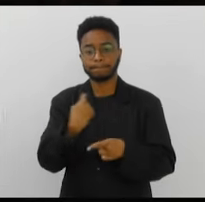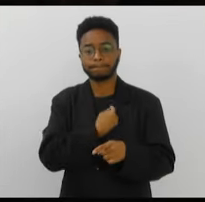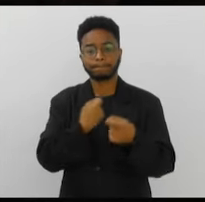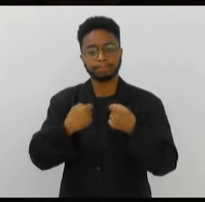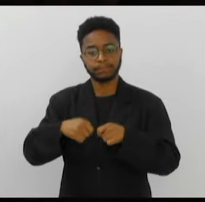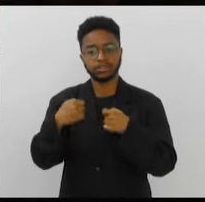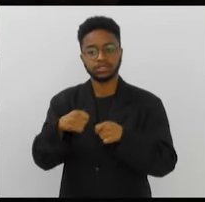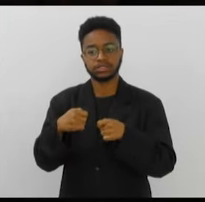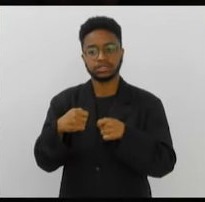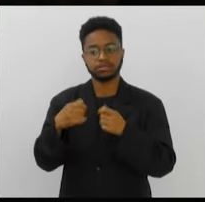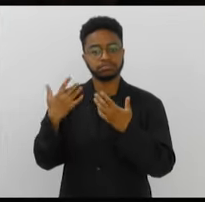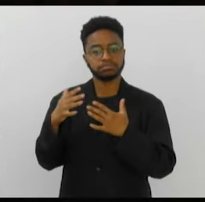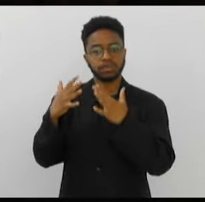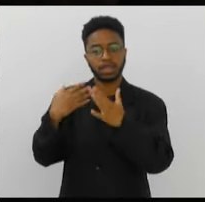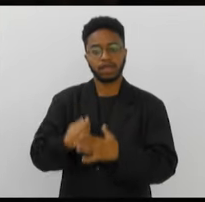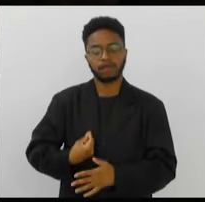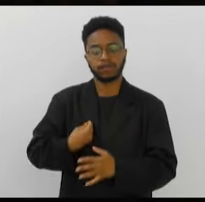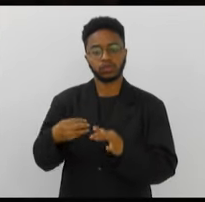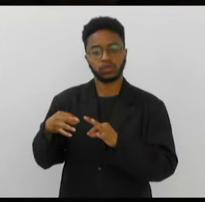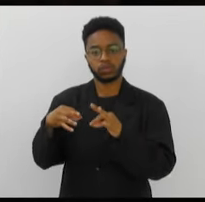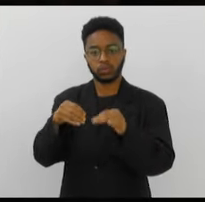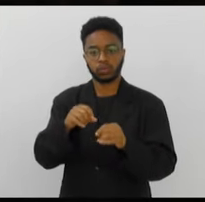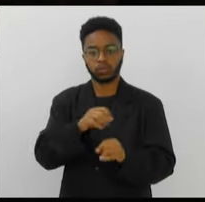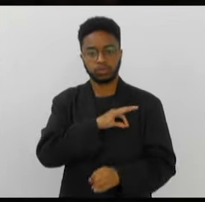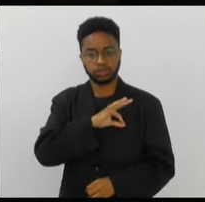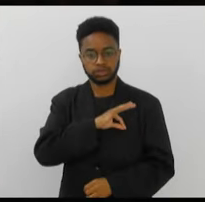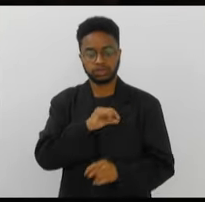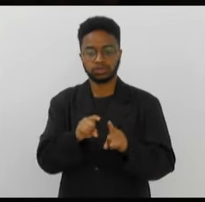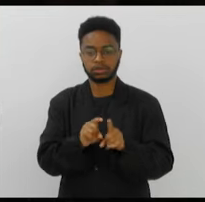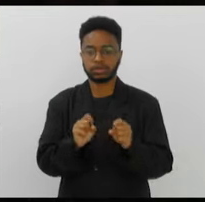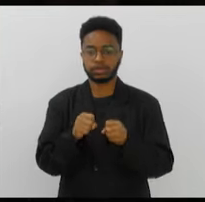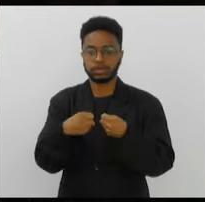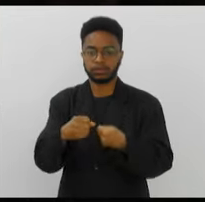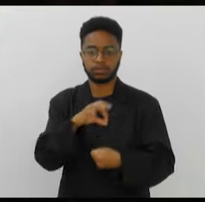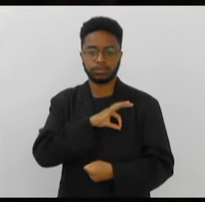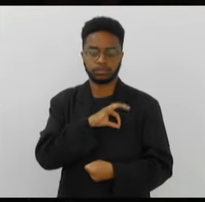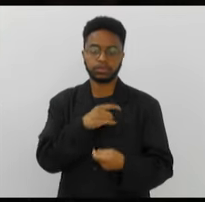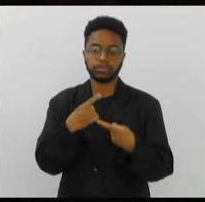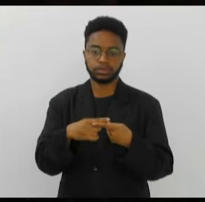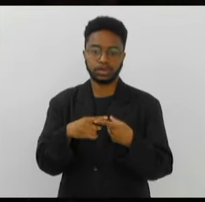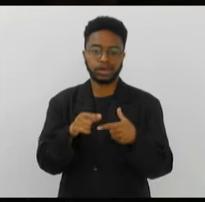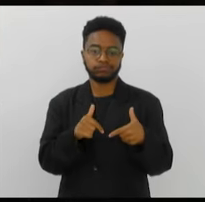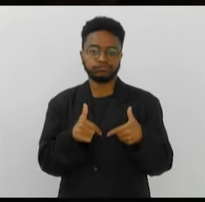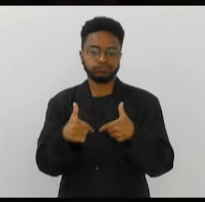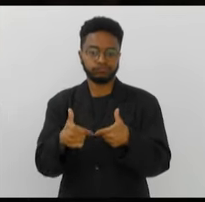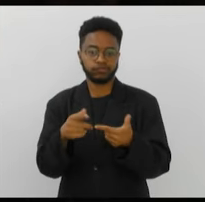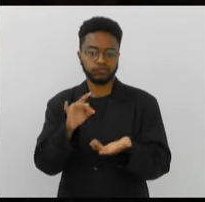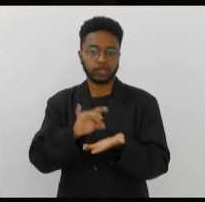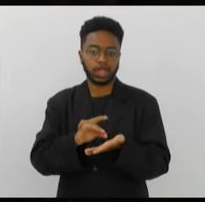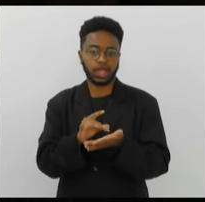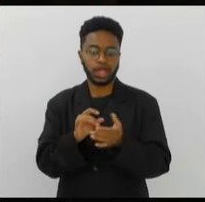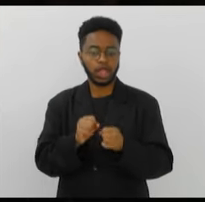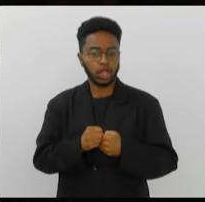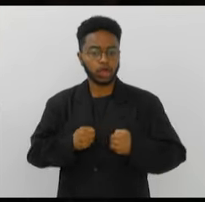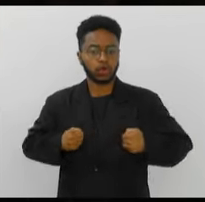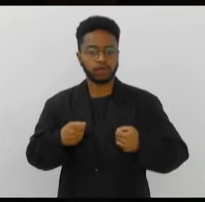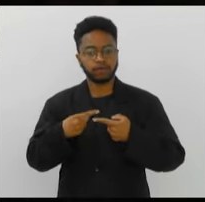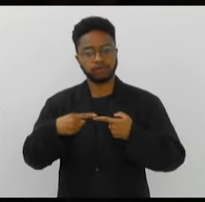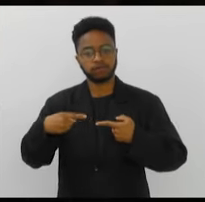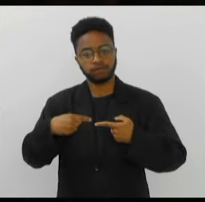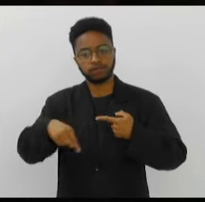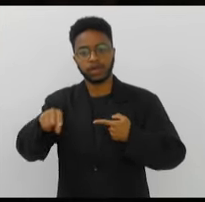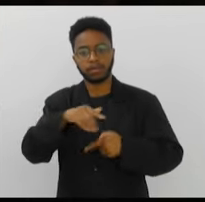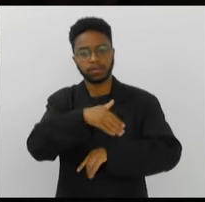a vida de todos os policiais, defender os nossos policiais. São guerreiros, verdadeiros heróis que estão nas ruas para salvar a vida de quem